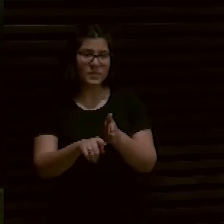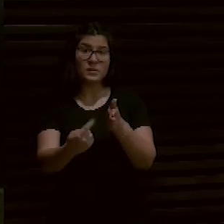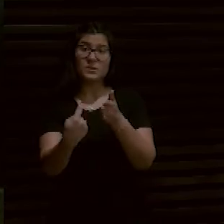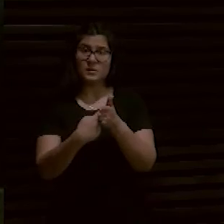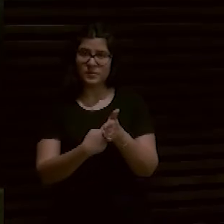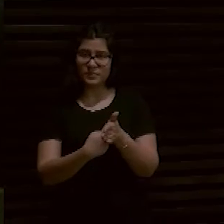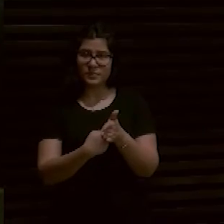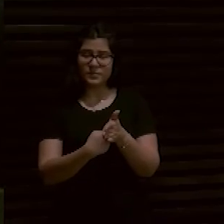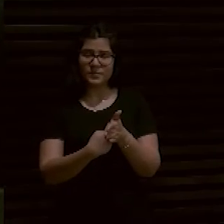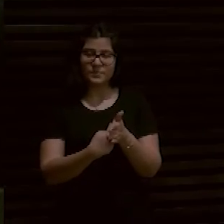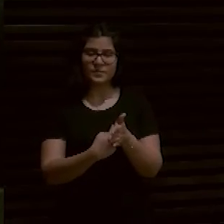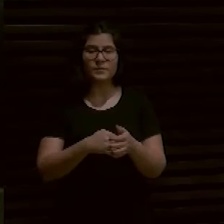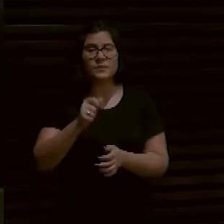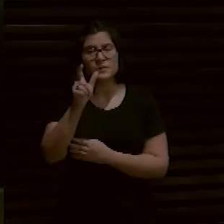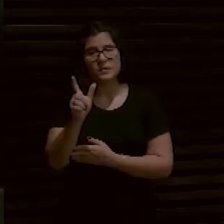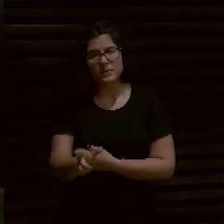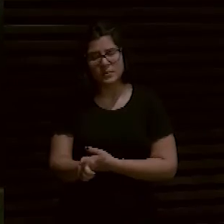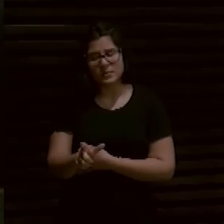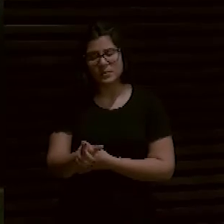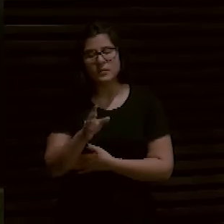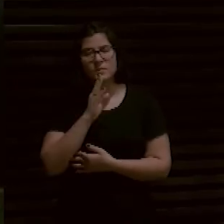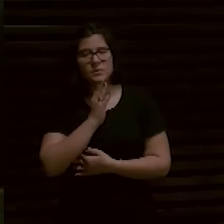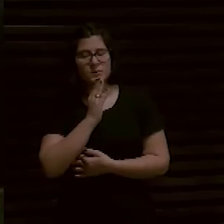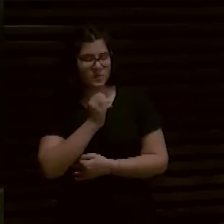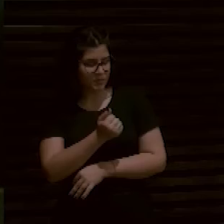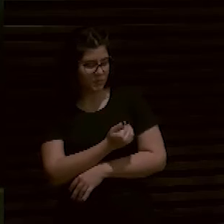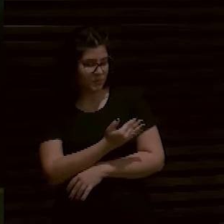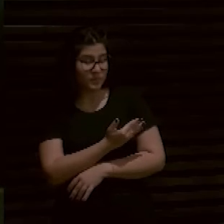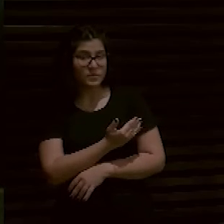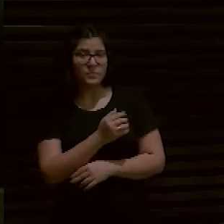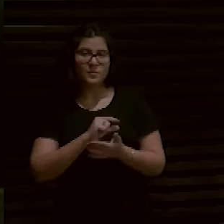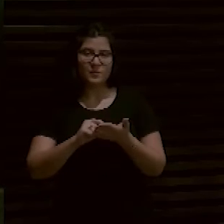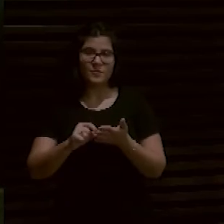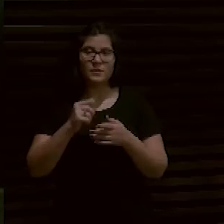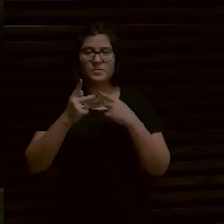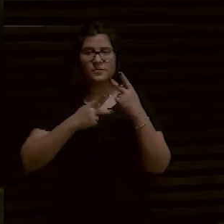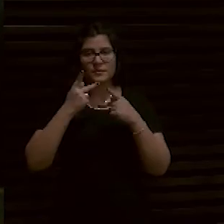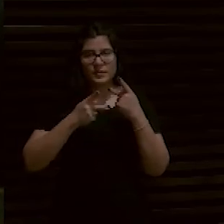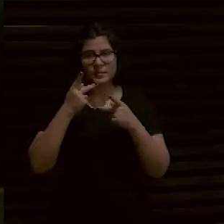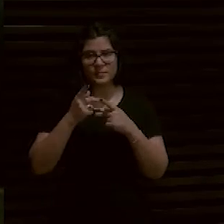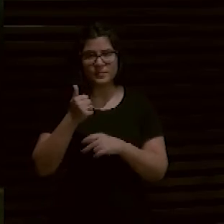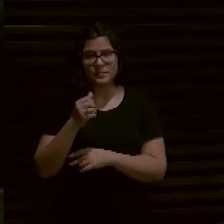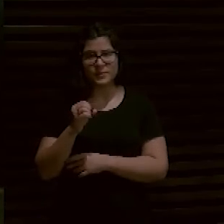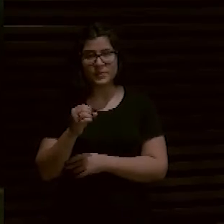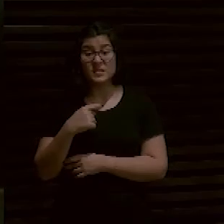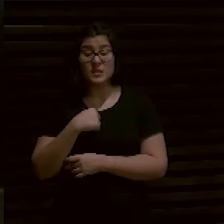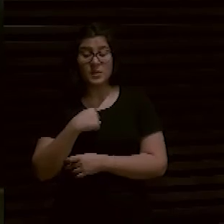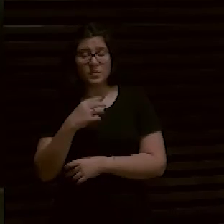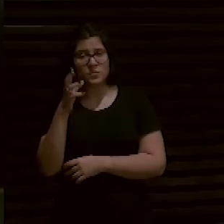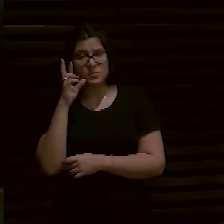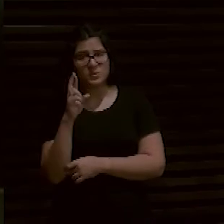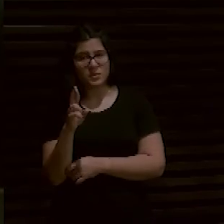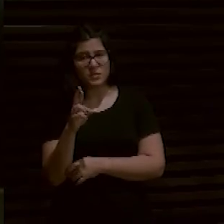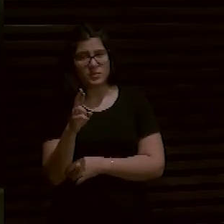responde. Quem conhecerá esse coração? E diz o verso 10, eu, o